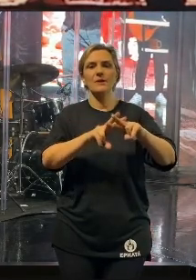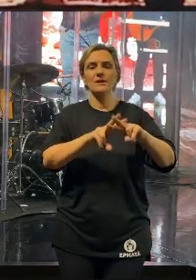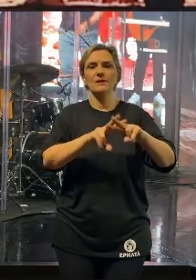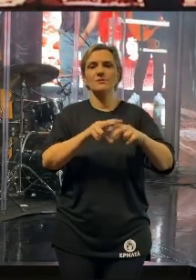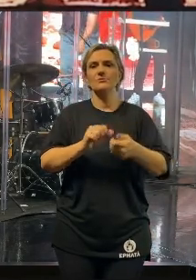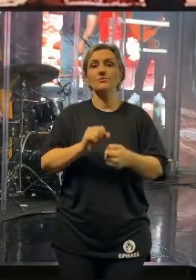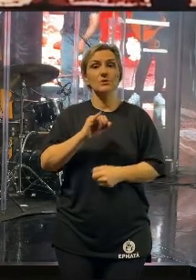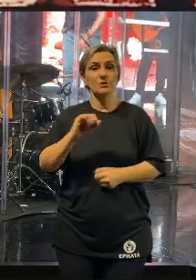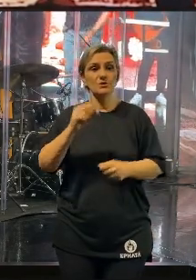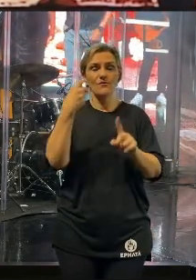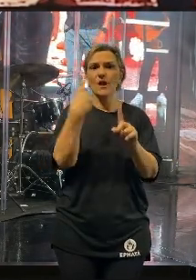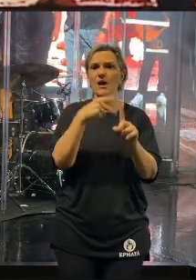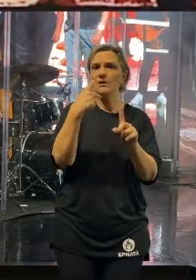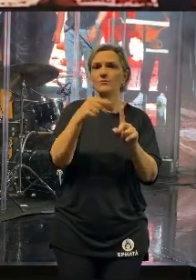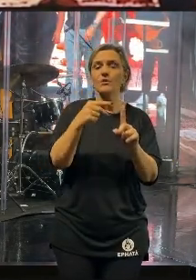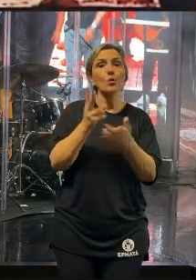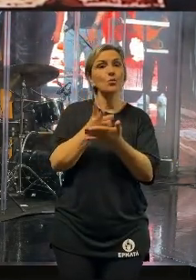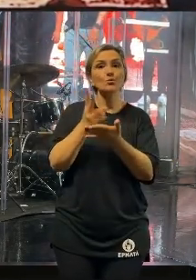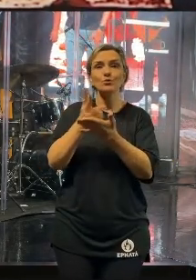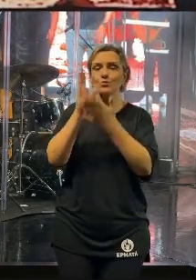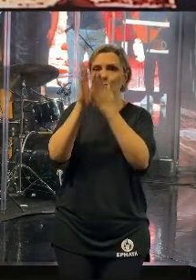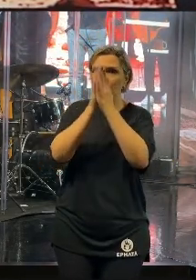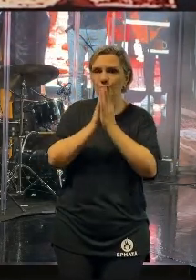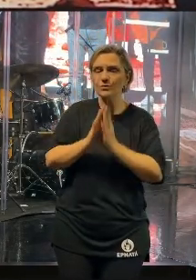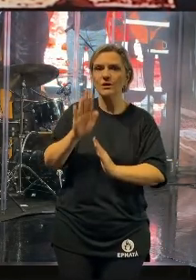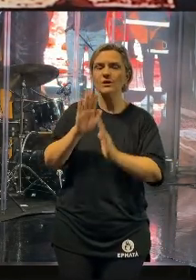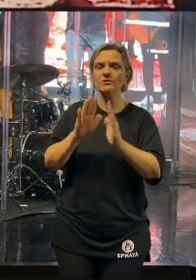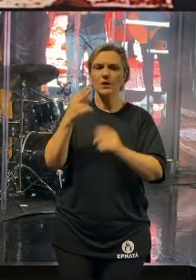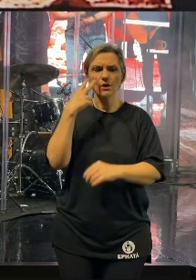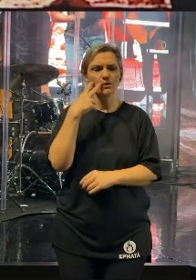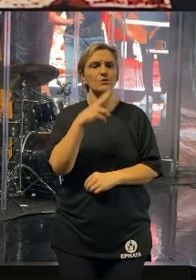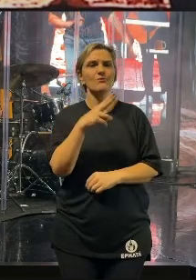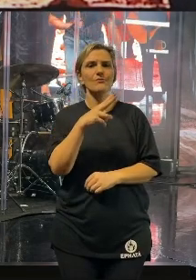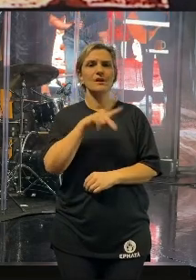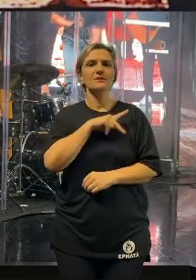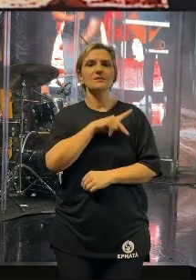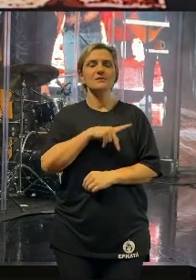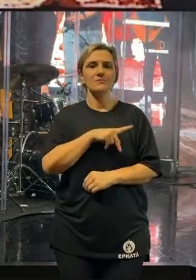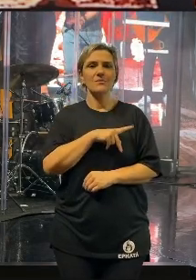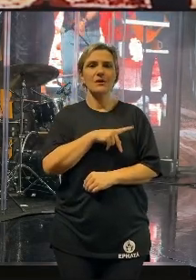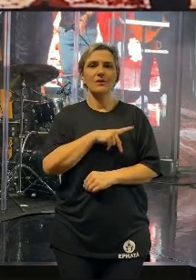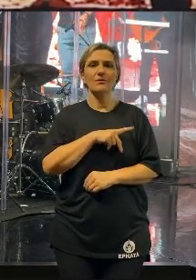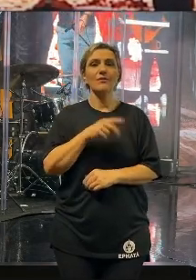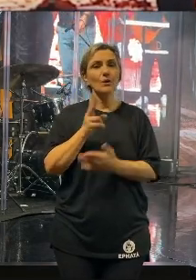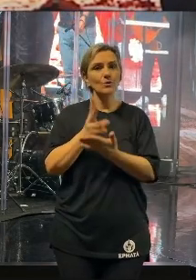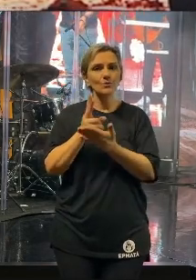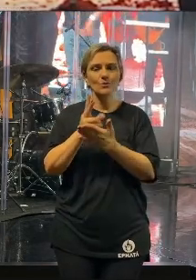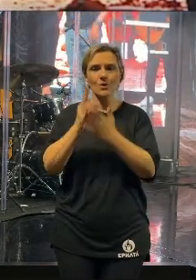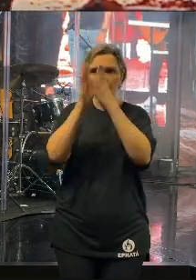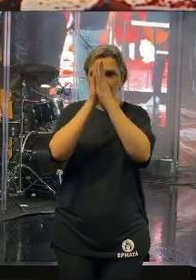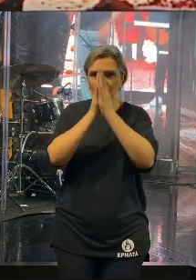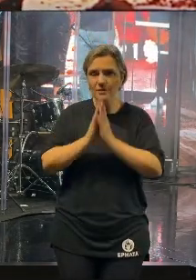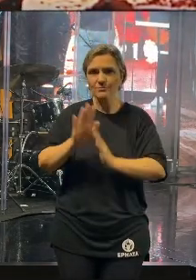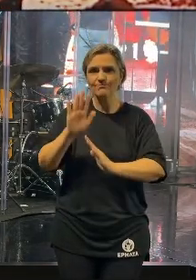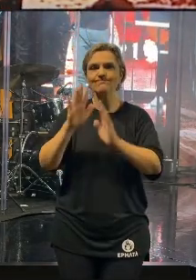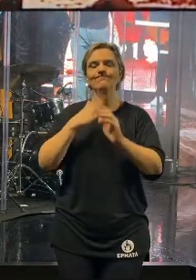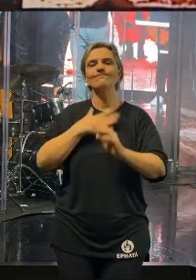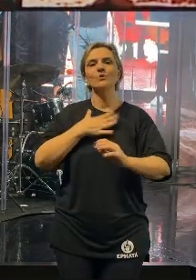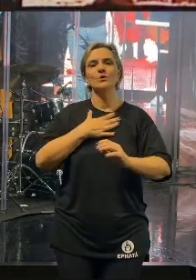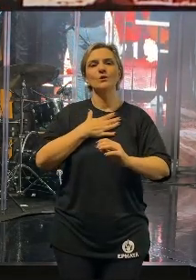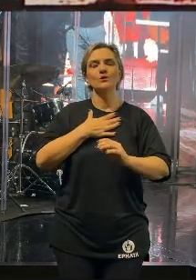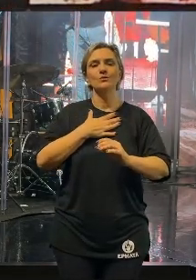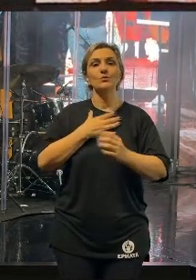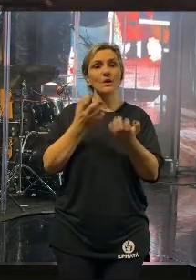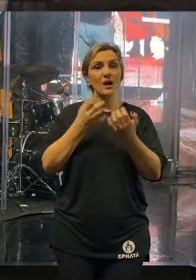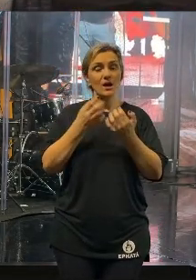açoitado. Está me adorando. Deixa eu ver se Paulo vai me adorar sendo acorrentado. Está me adorando. Quero ver